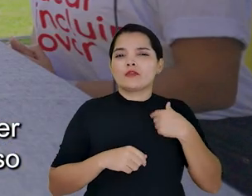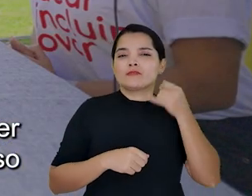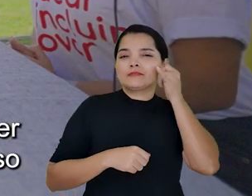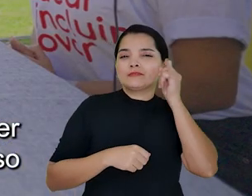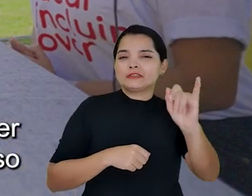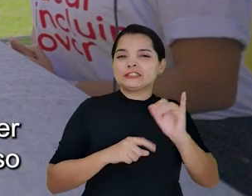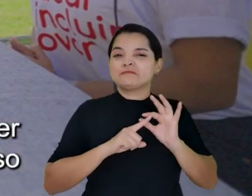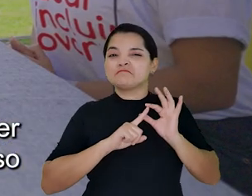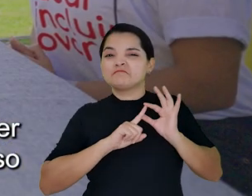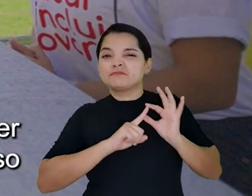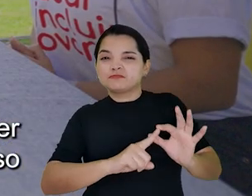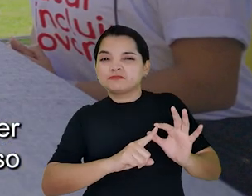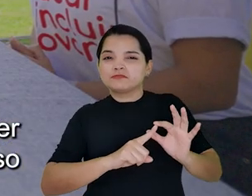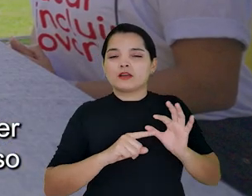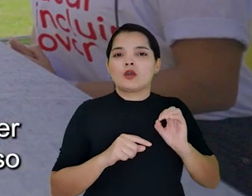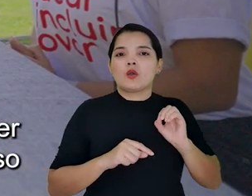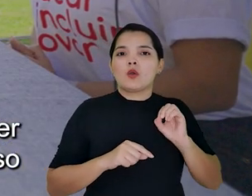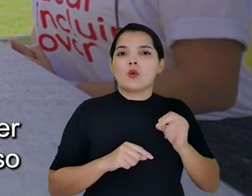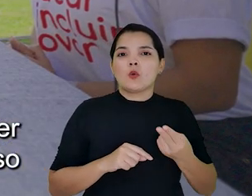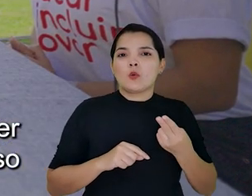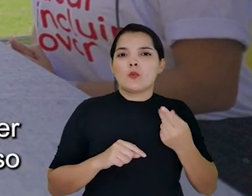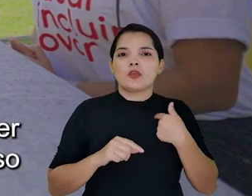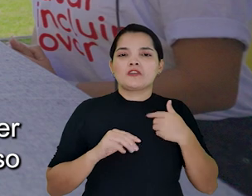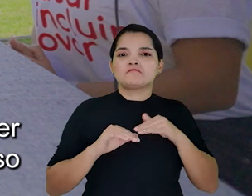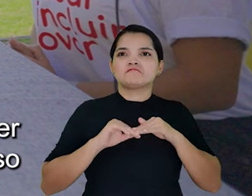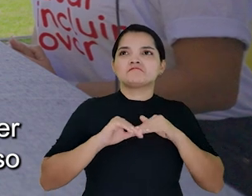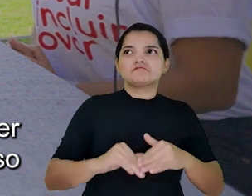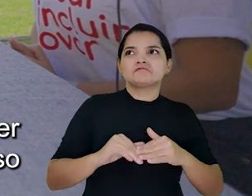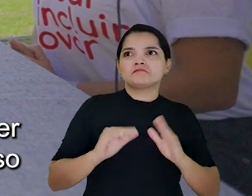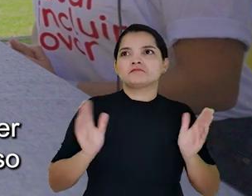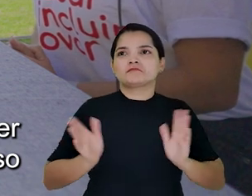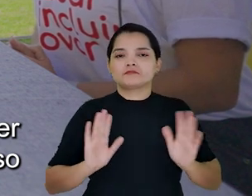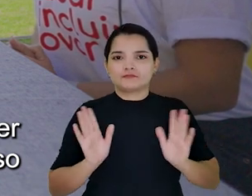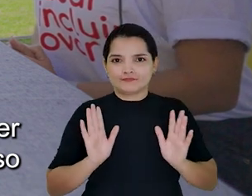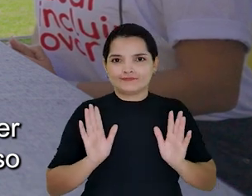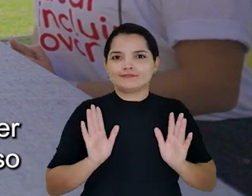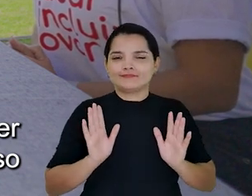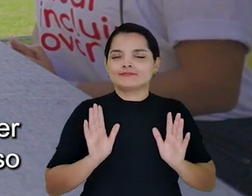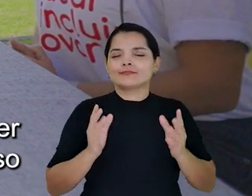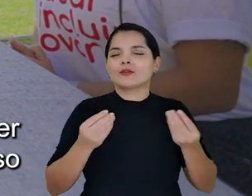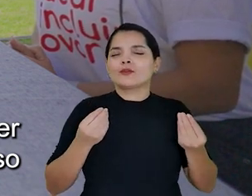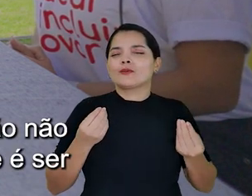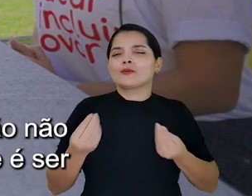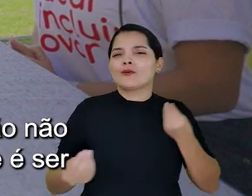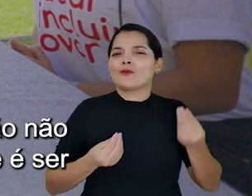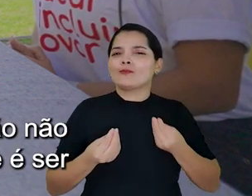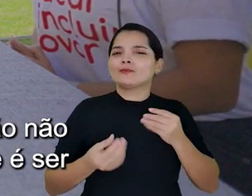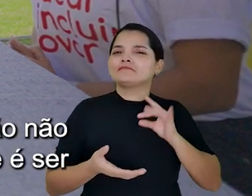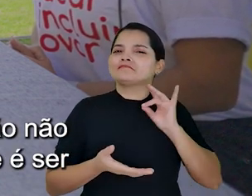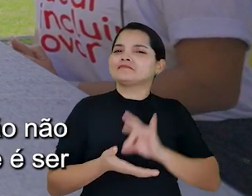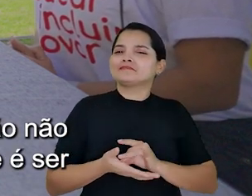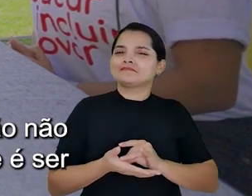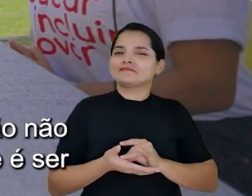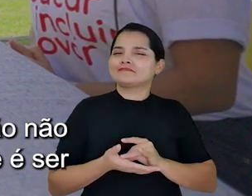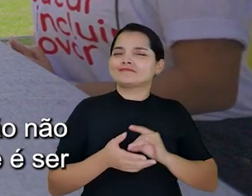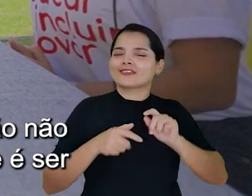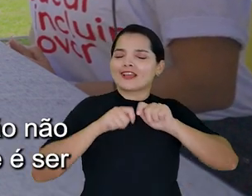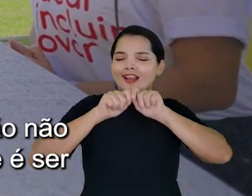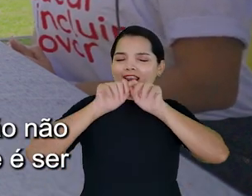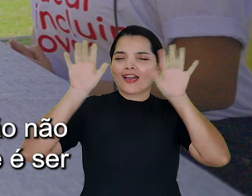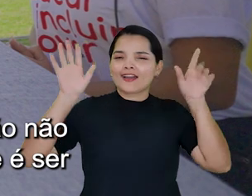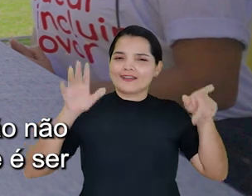palavrões ou não ser agressivo de alguma forma desmistifica isso um pouco pra gente sobre o que é